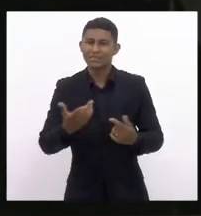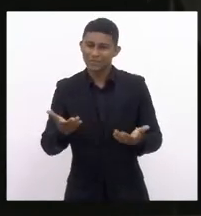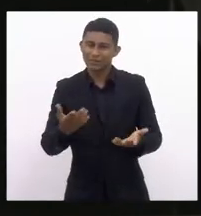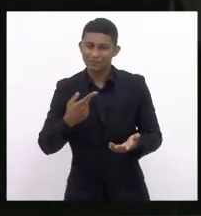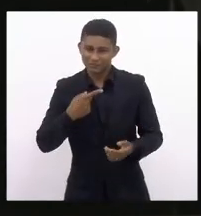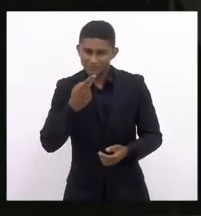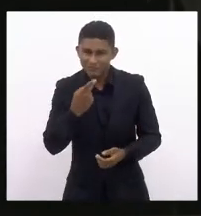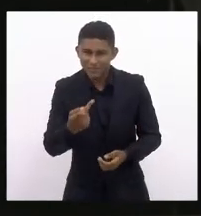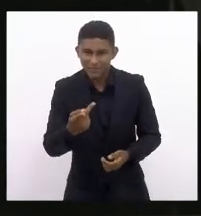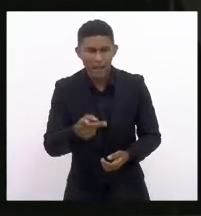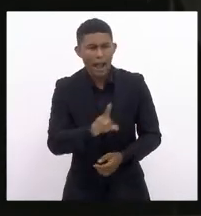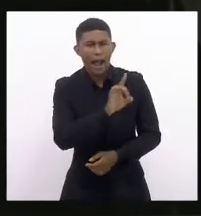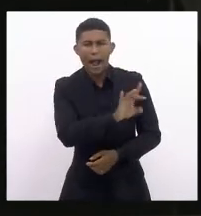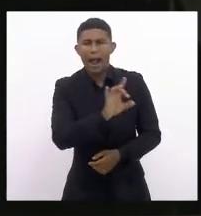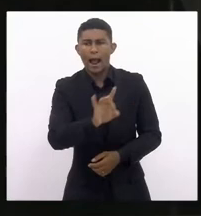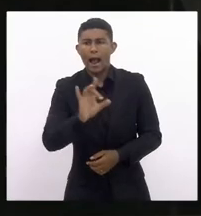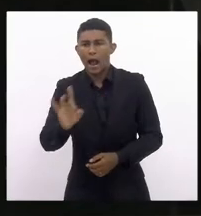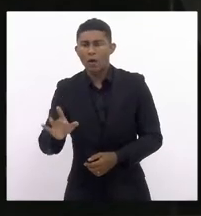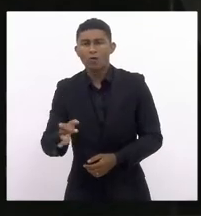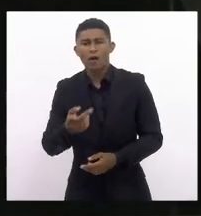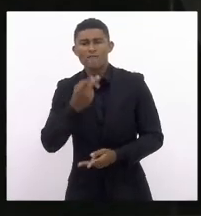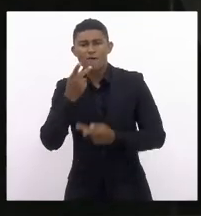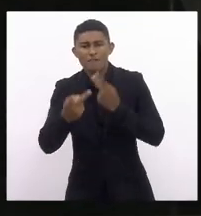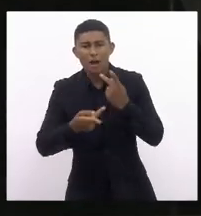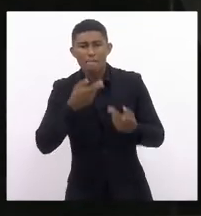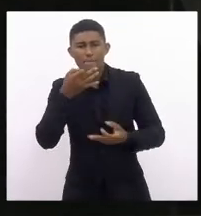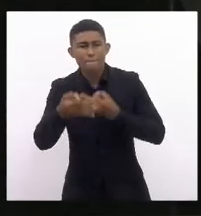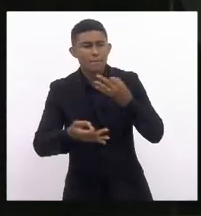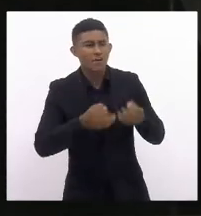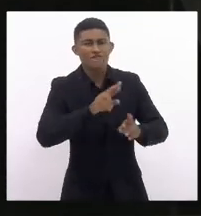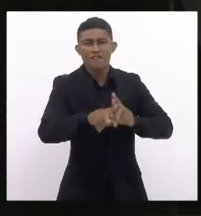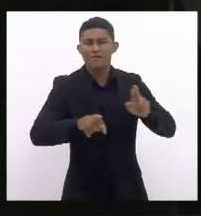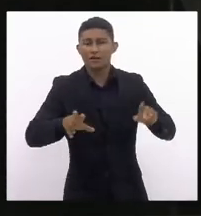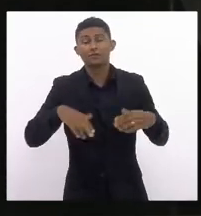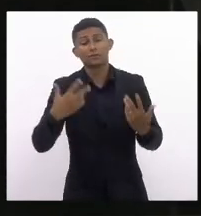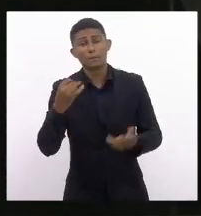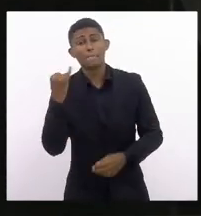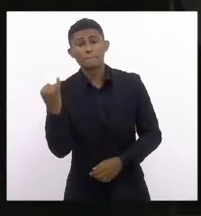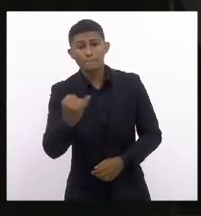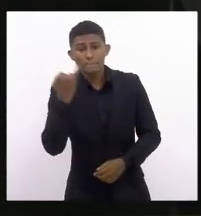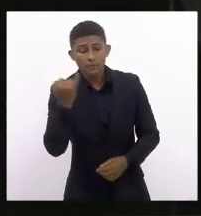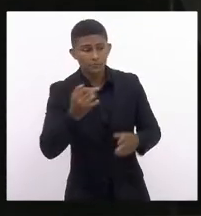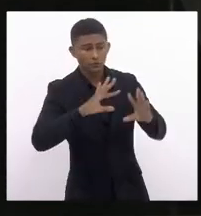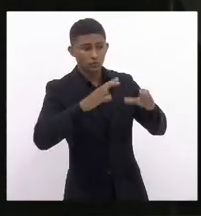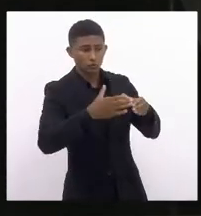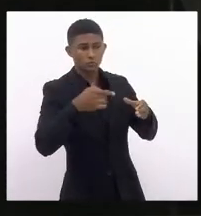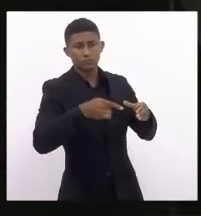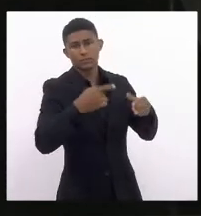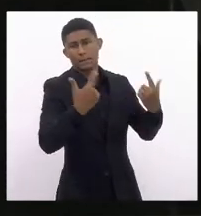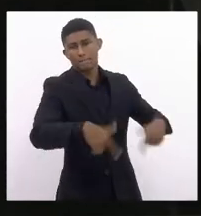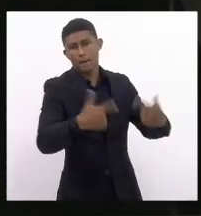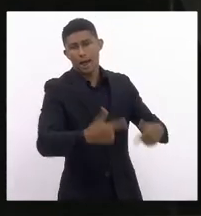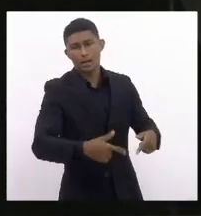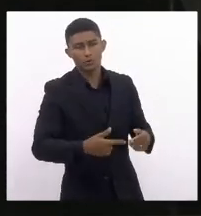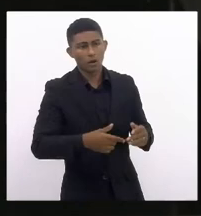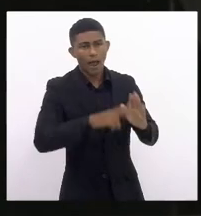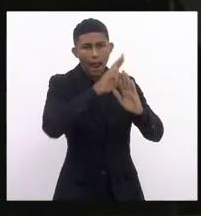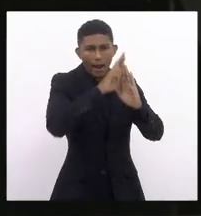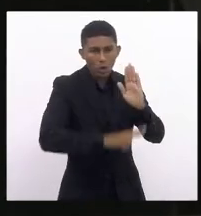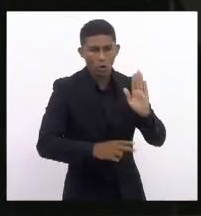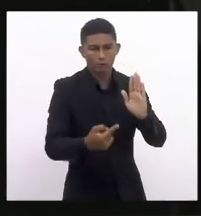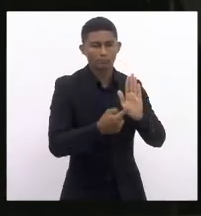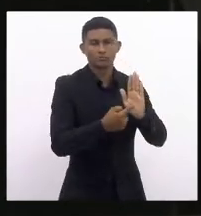isso a importância desse grupo de trabalho. E agora, deputada Tia Ju, é o